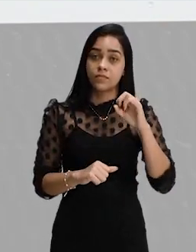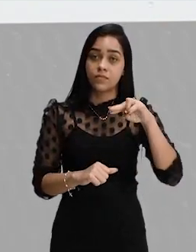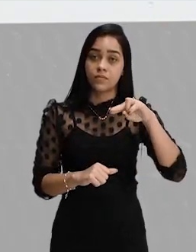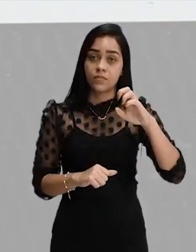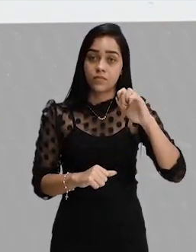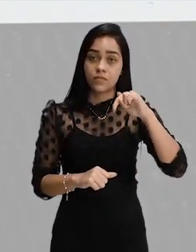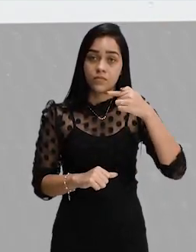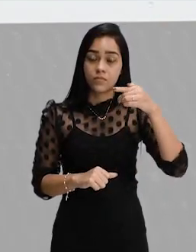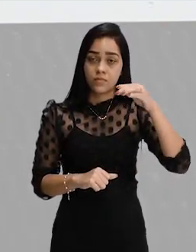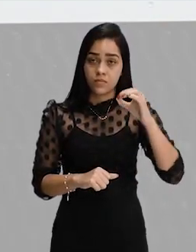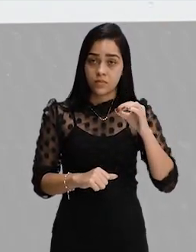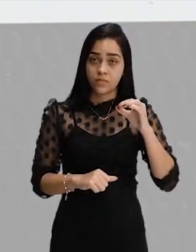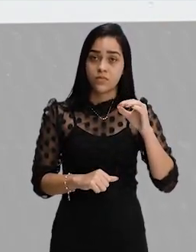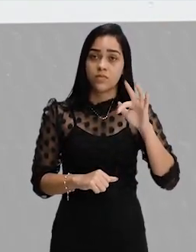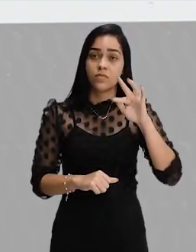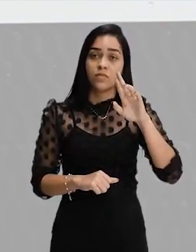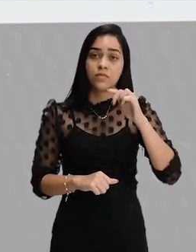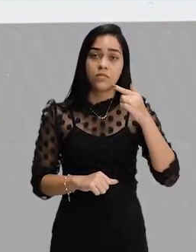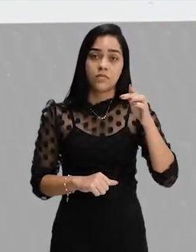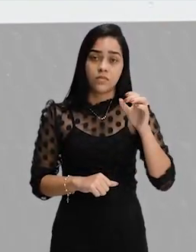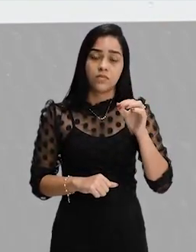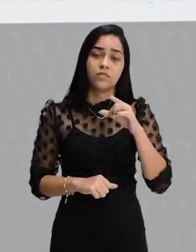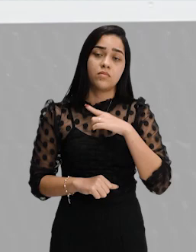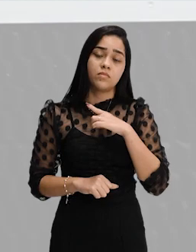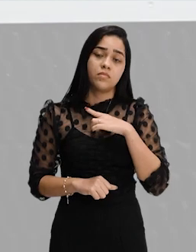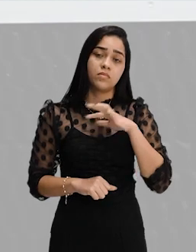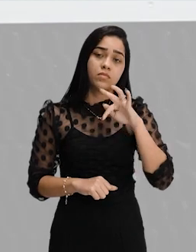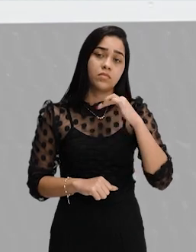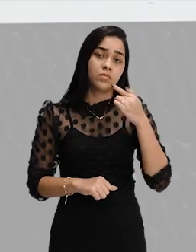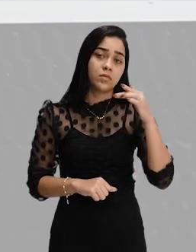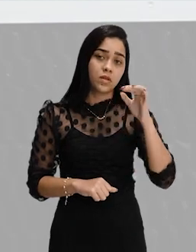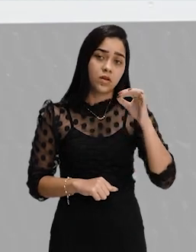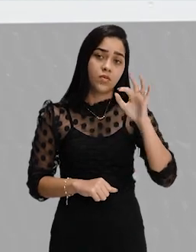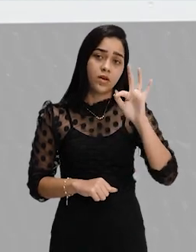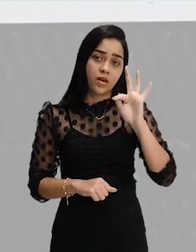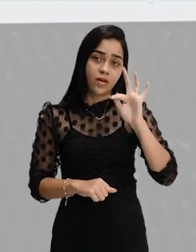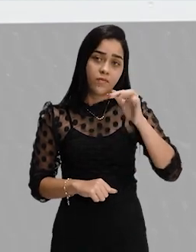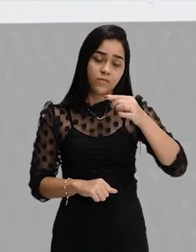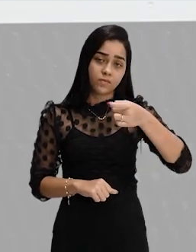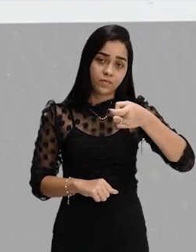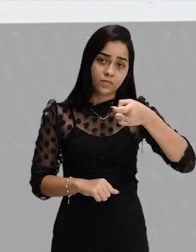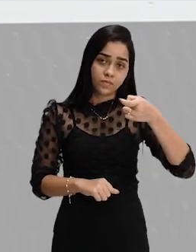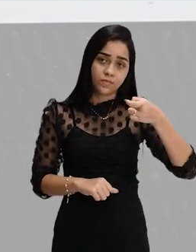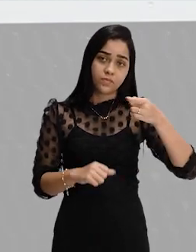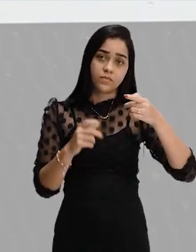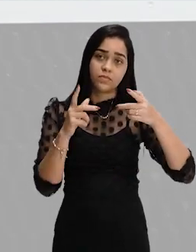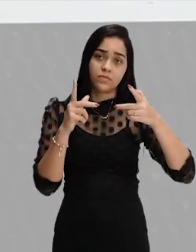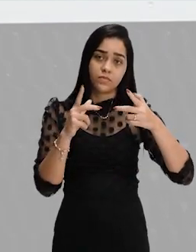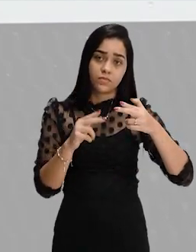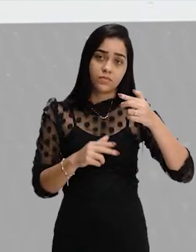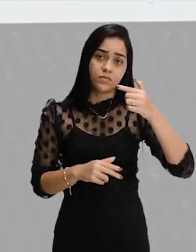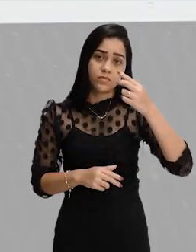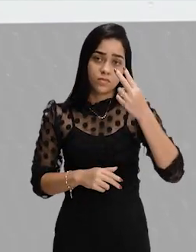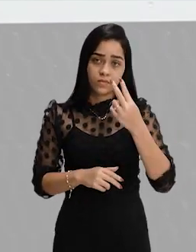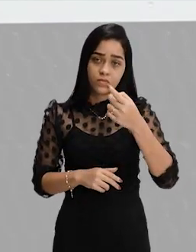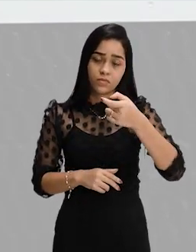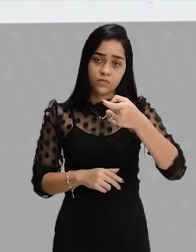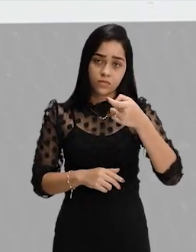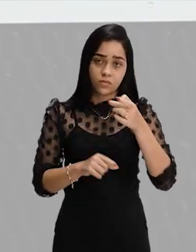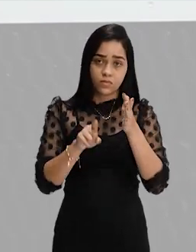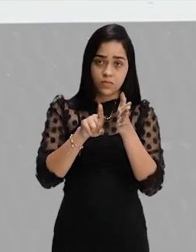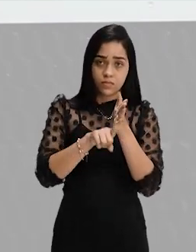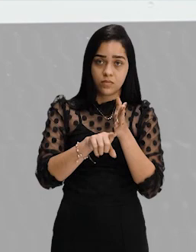numa função. Certo? Vou dizer que essa é uma função f de x igual a 2x menos 5.